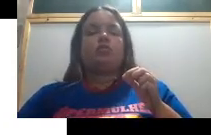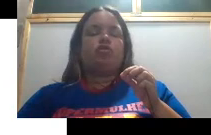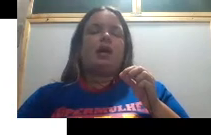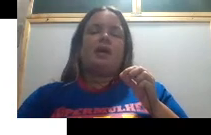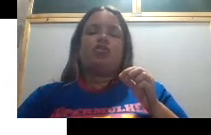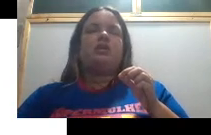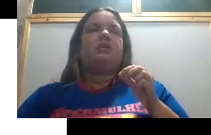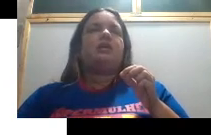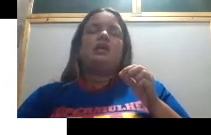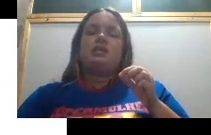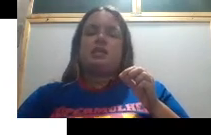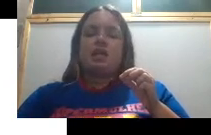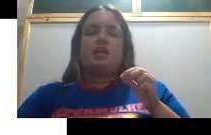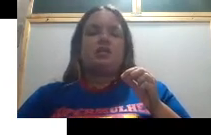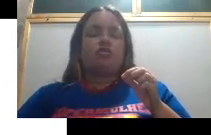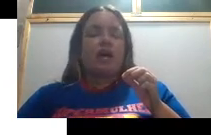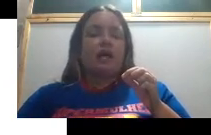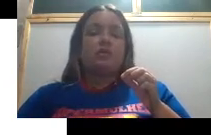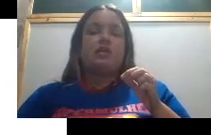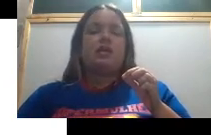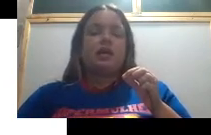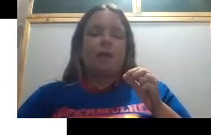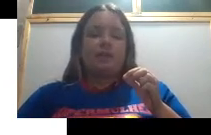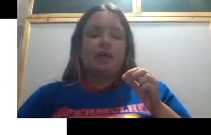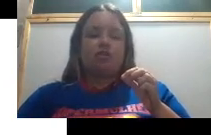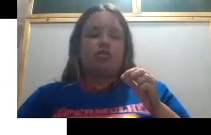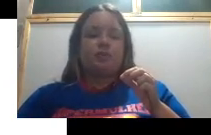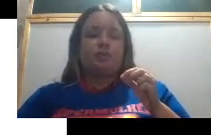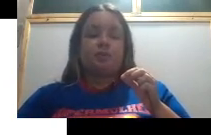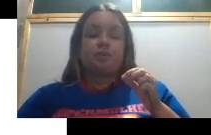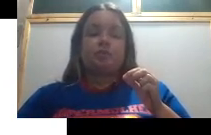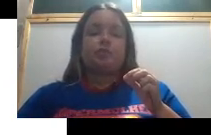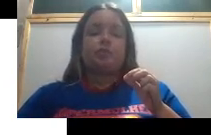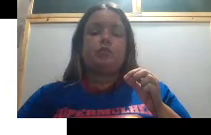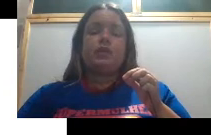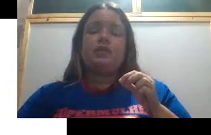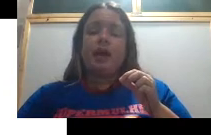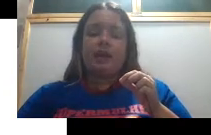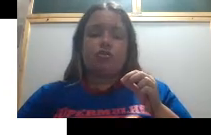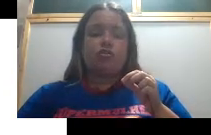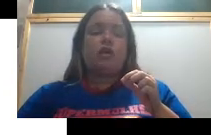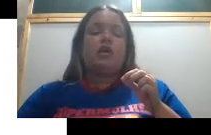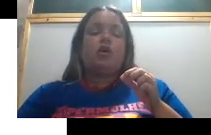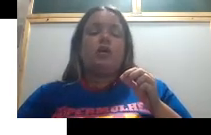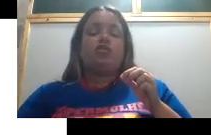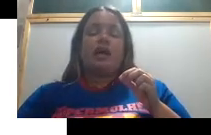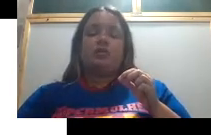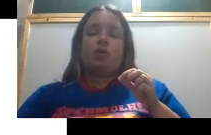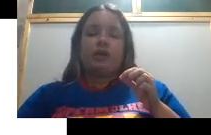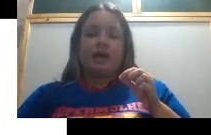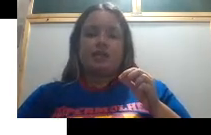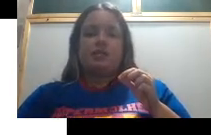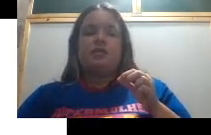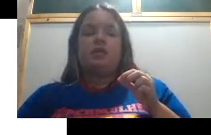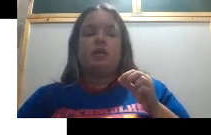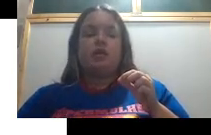então vocês vão estudar bastante siglas estados e capitais e os 10 o